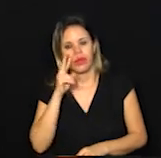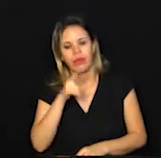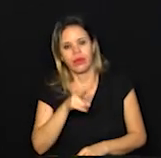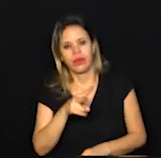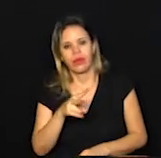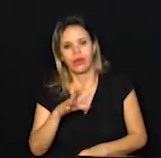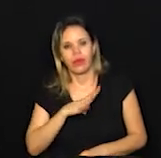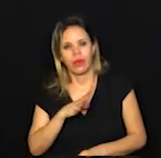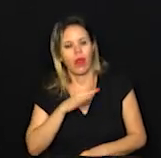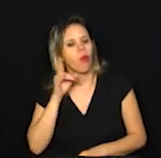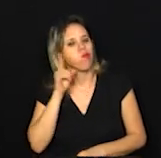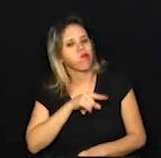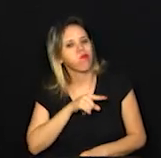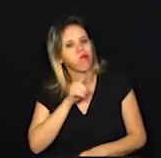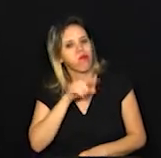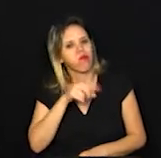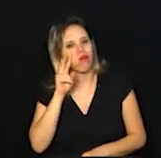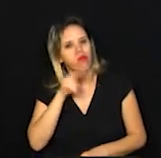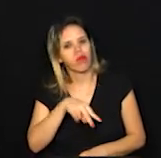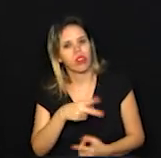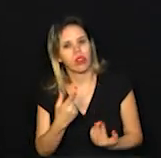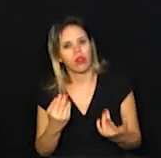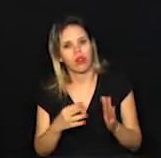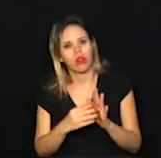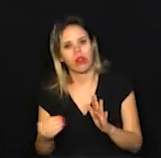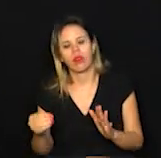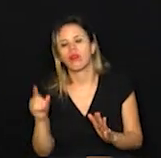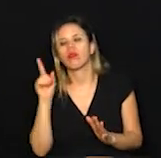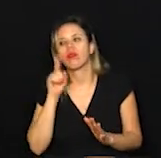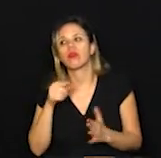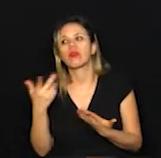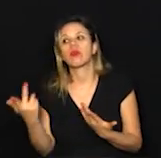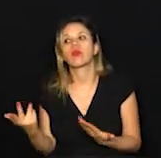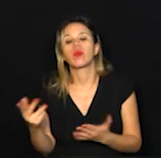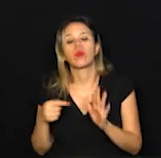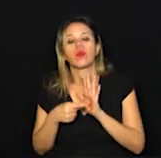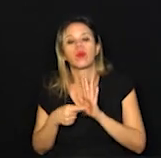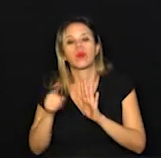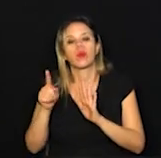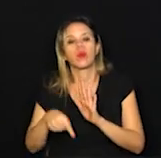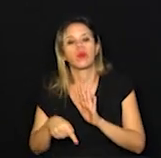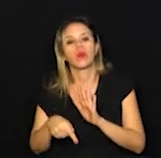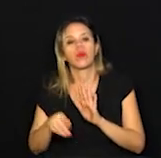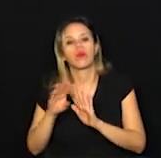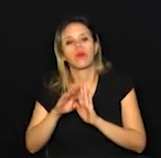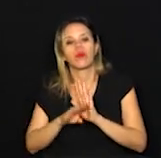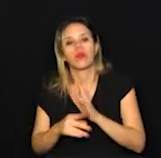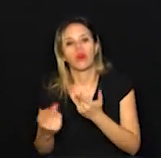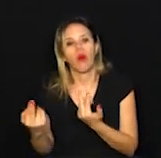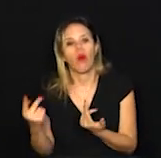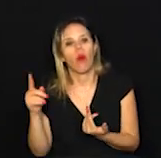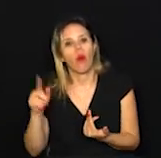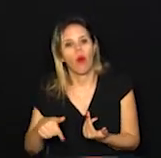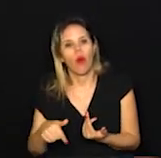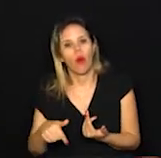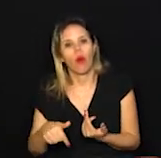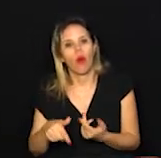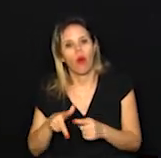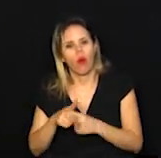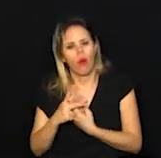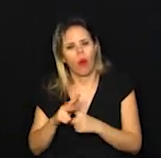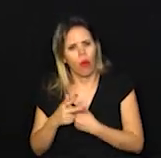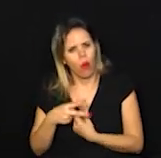uma cidade americana, né, como Evanston, Illinois, apresentar um programa como esse de